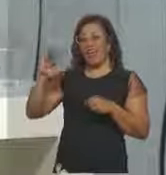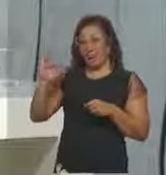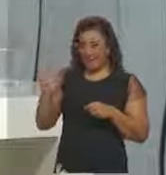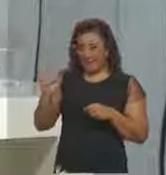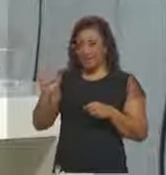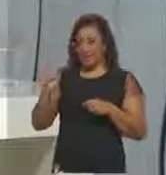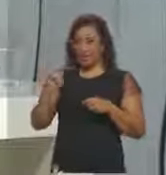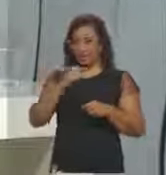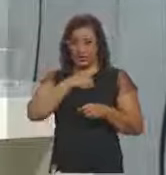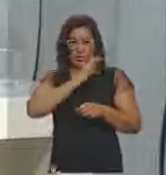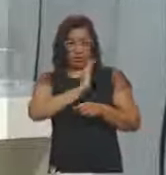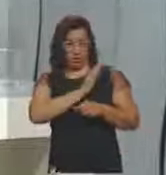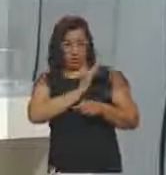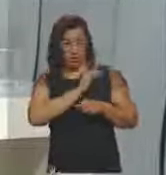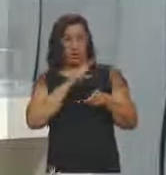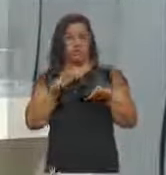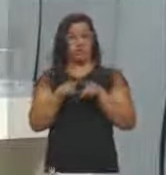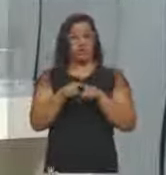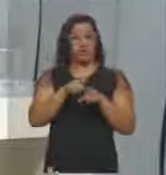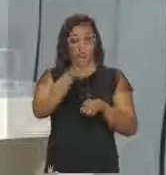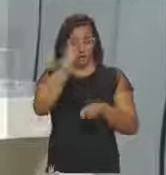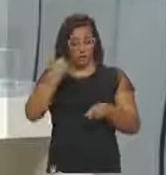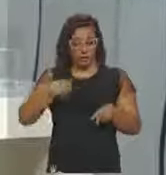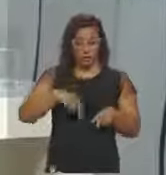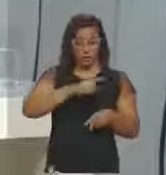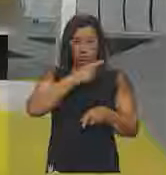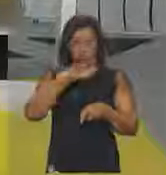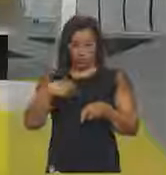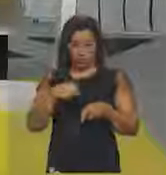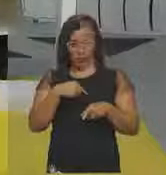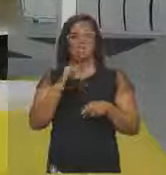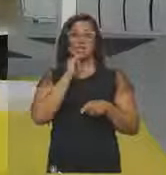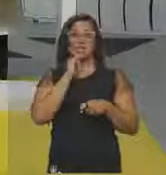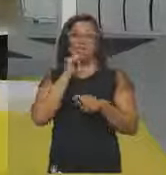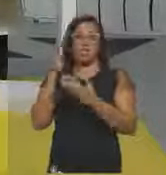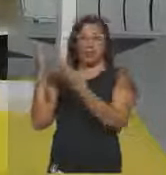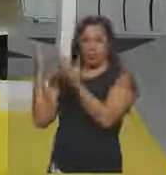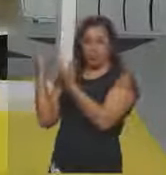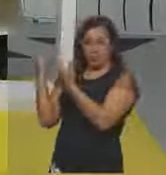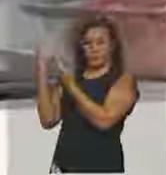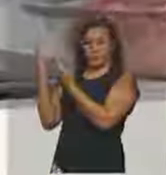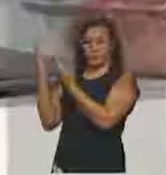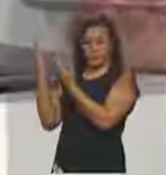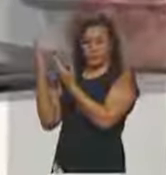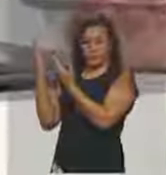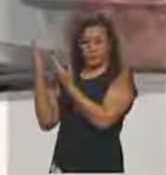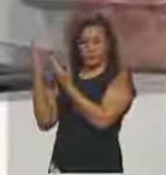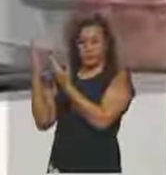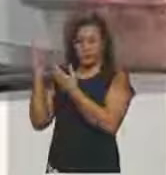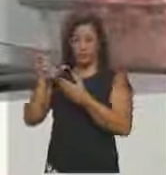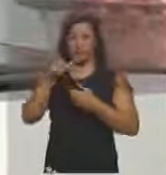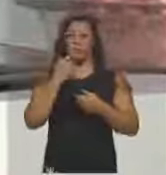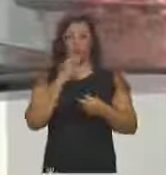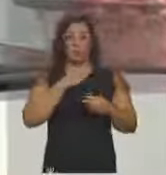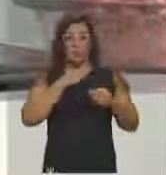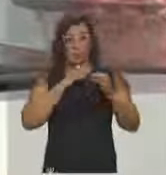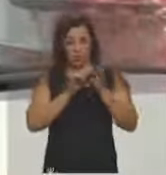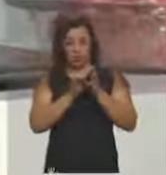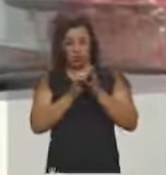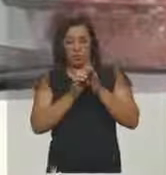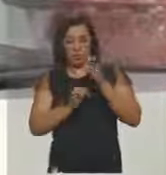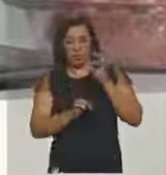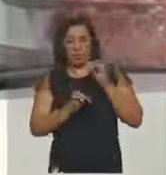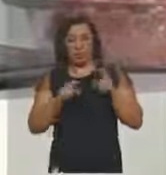artéria aorta e falei para você das veias. Então, essa aqui, por exemplo, é a artéria aorta. É uma artéria que